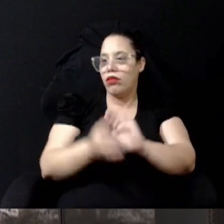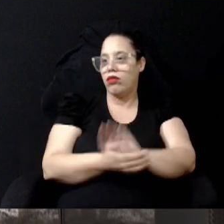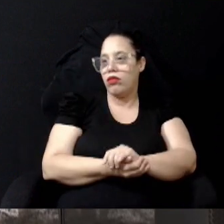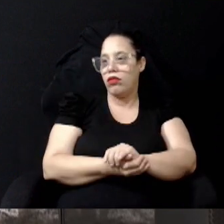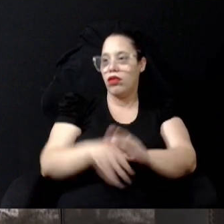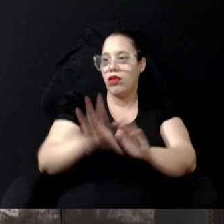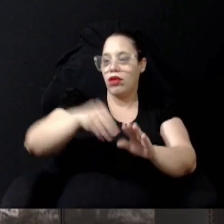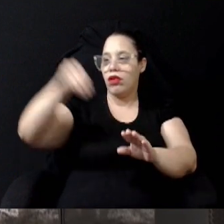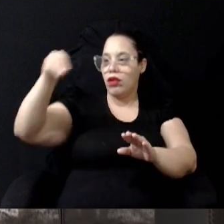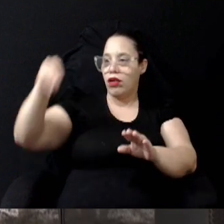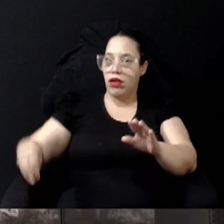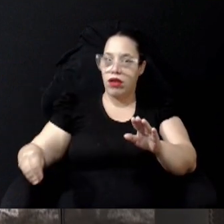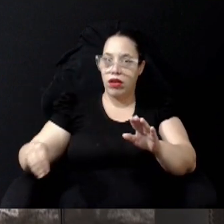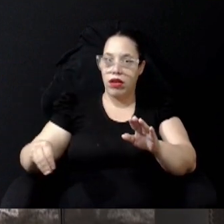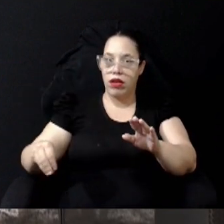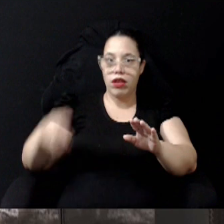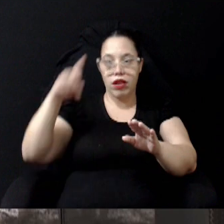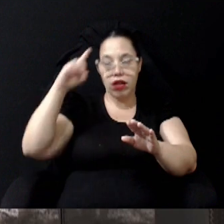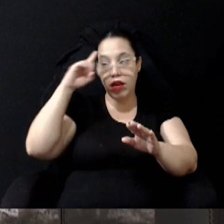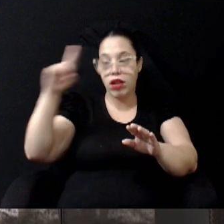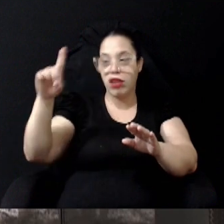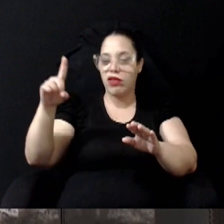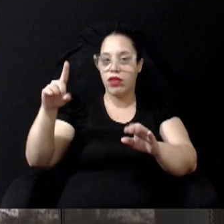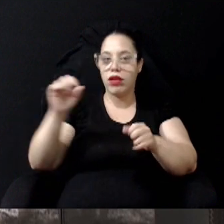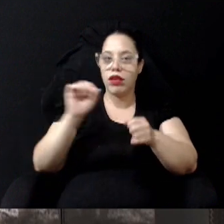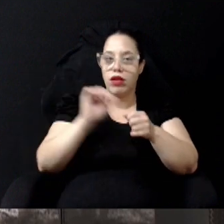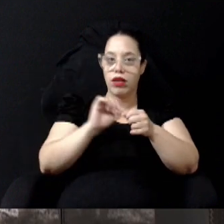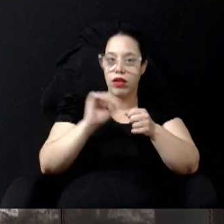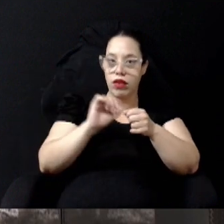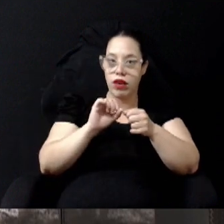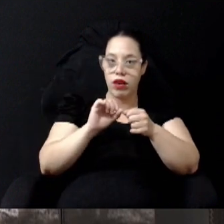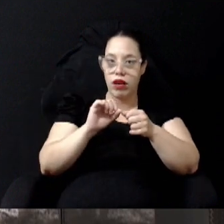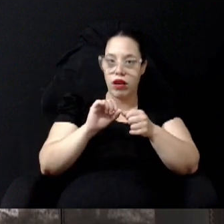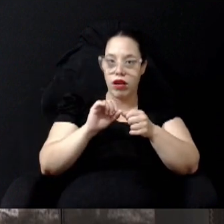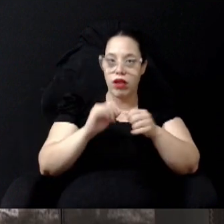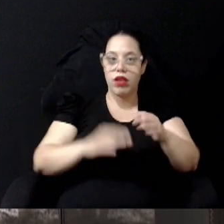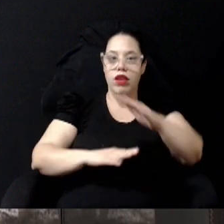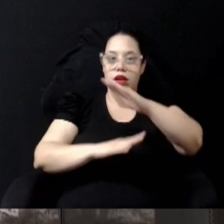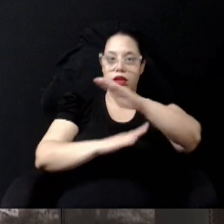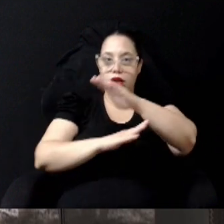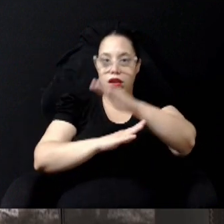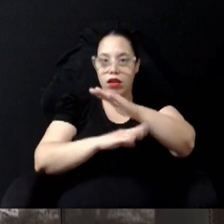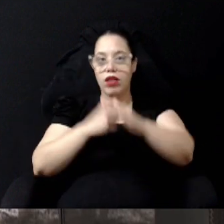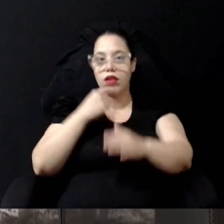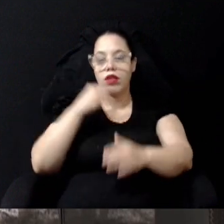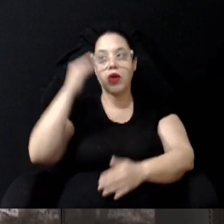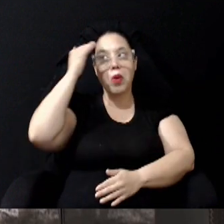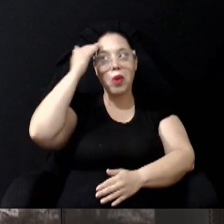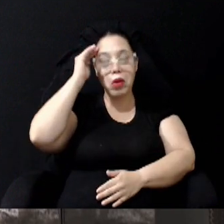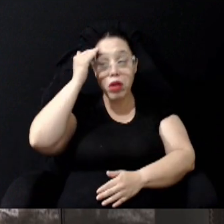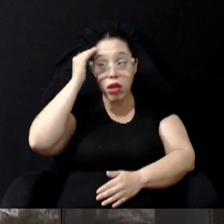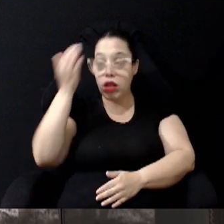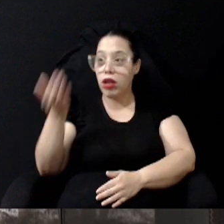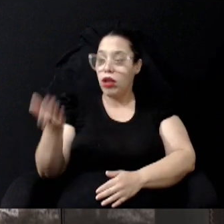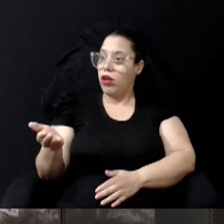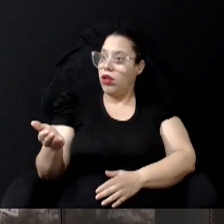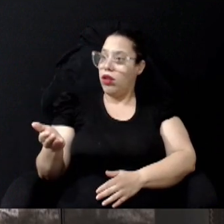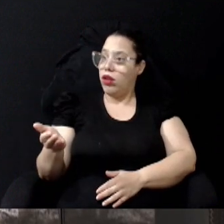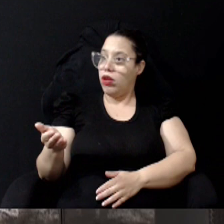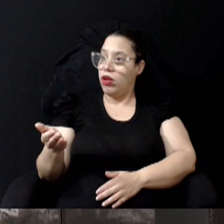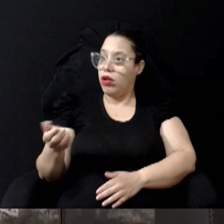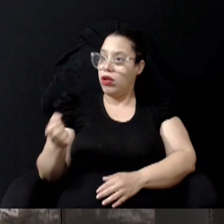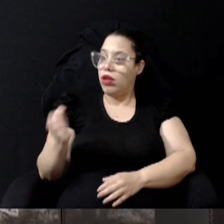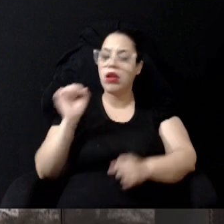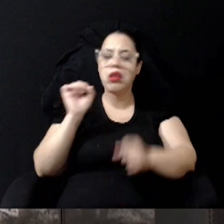aquele dia e fizemos a Câmara Municipal compreender que não havia por